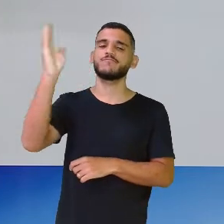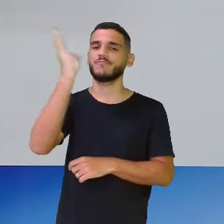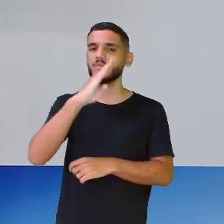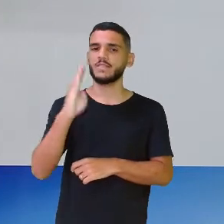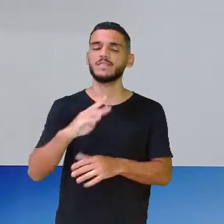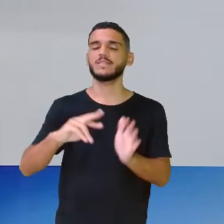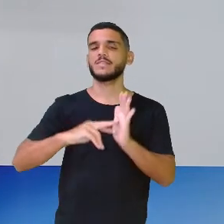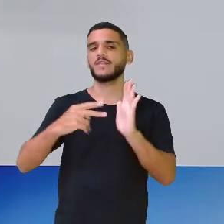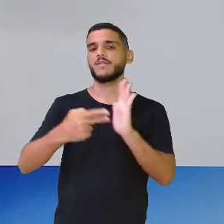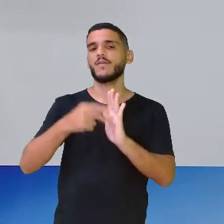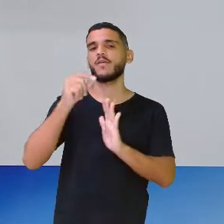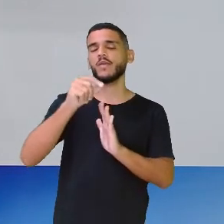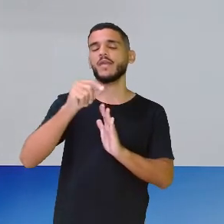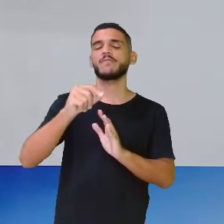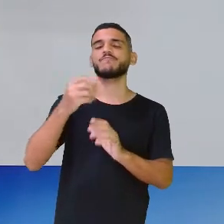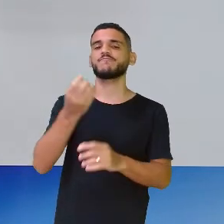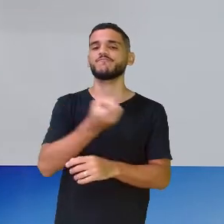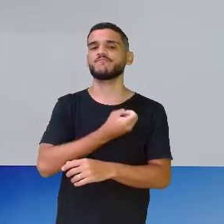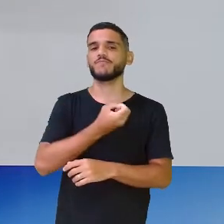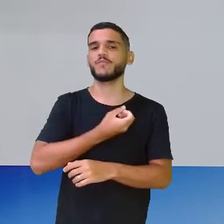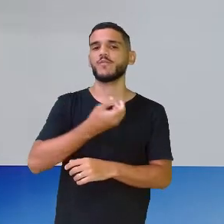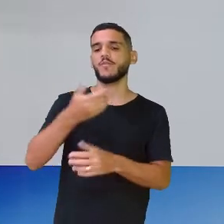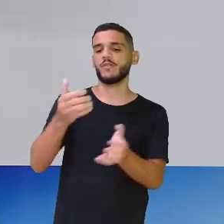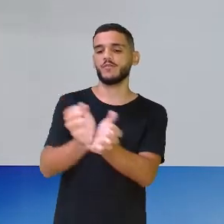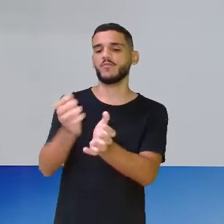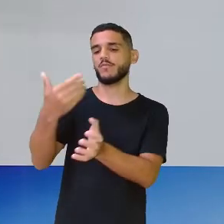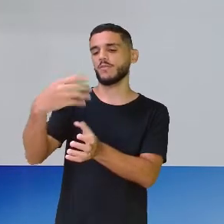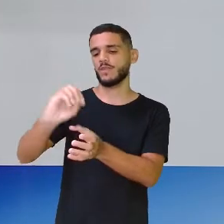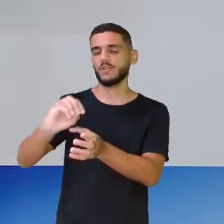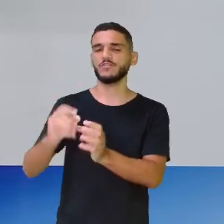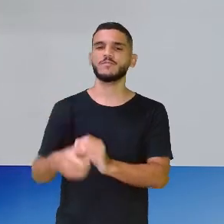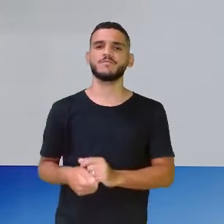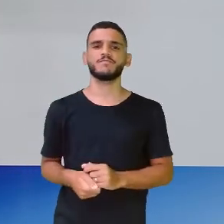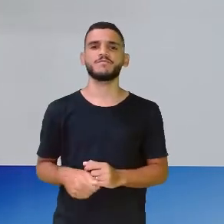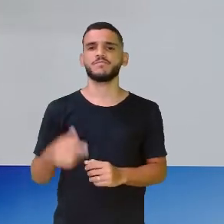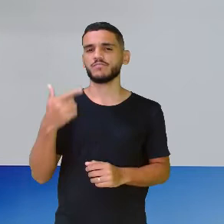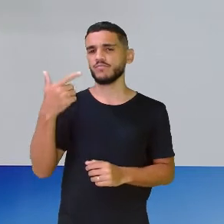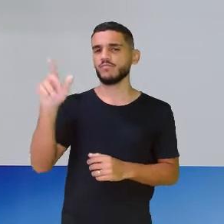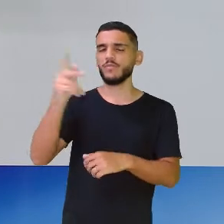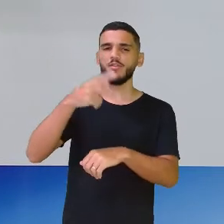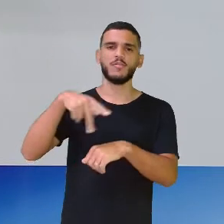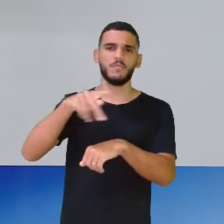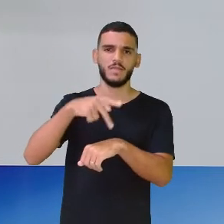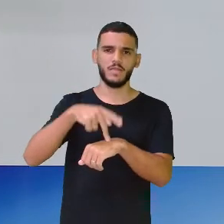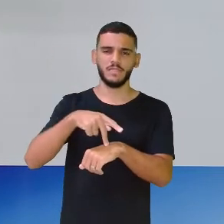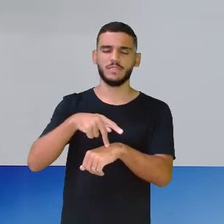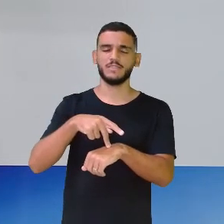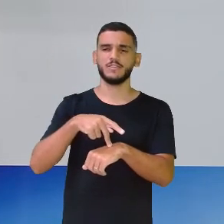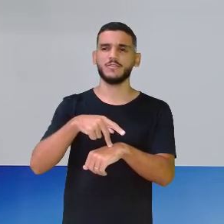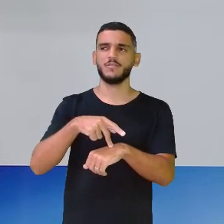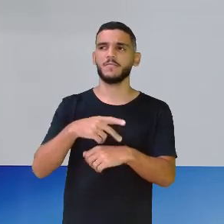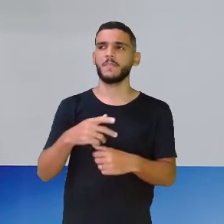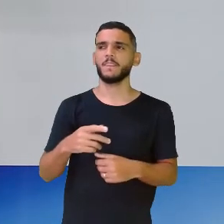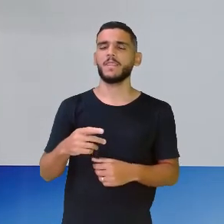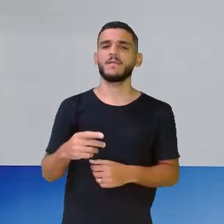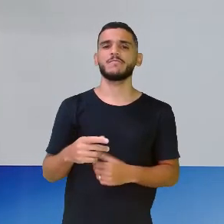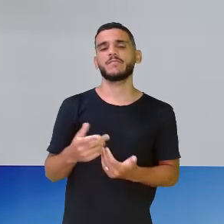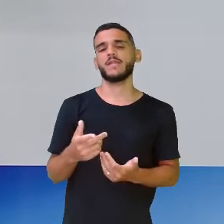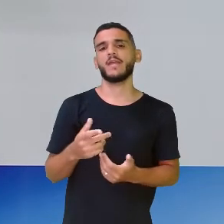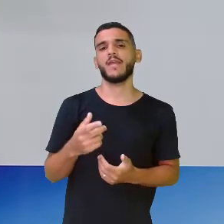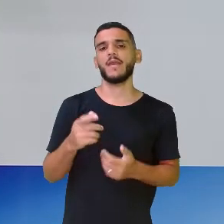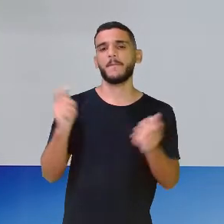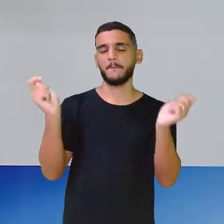representa números decimais. Nos outros países, essa representação dos decimais ela pode acontecer através de um